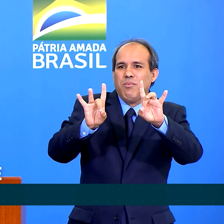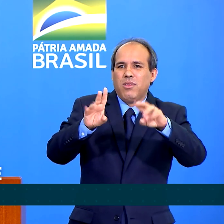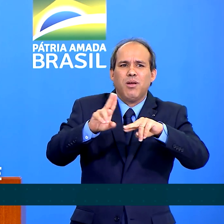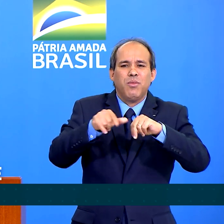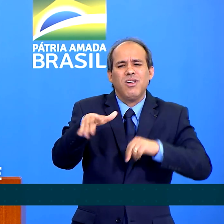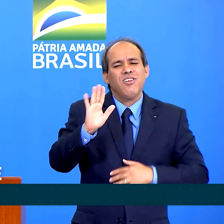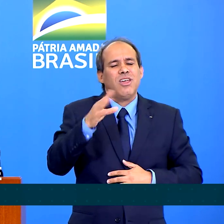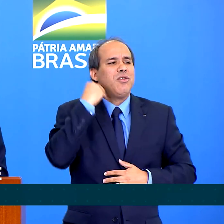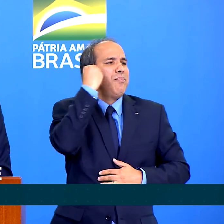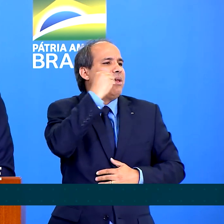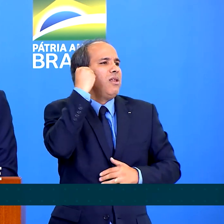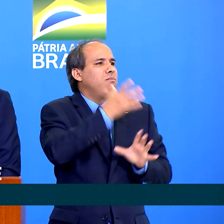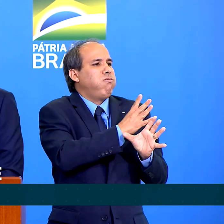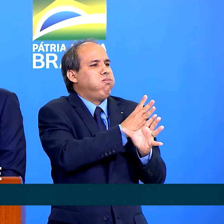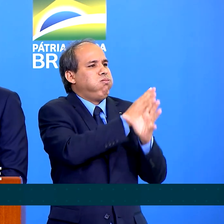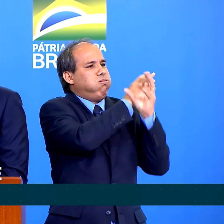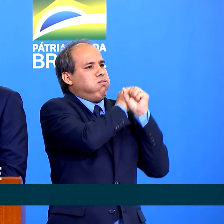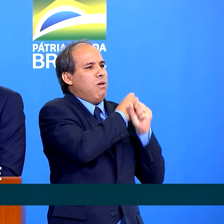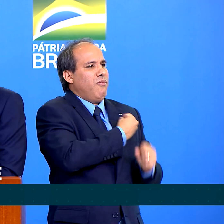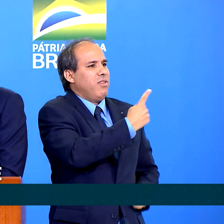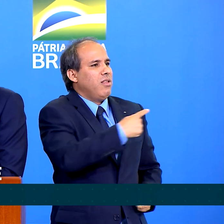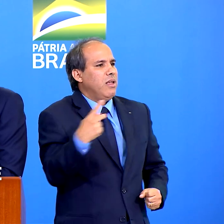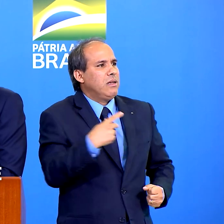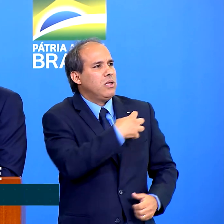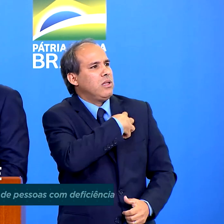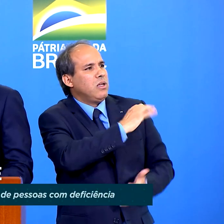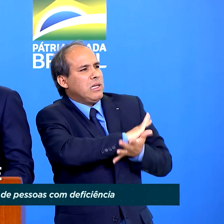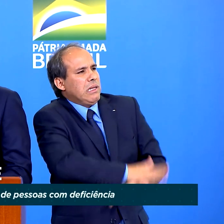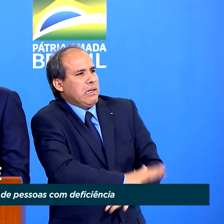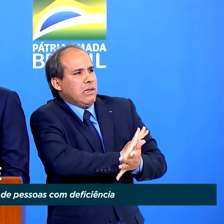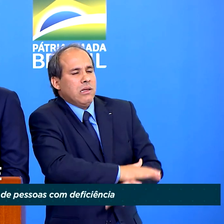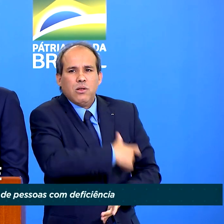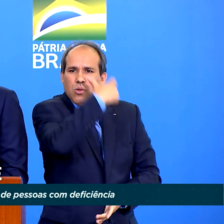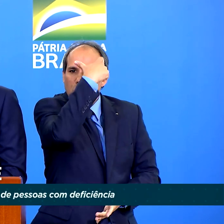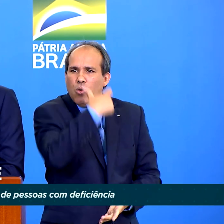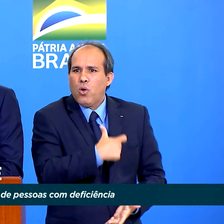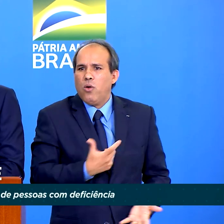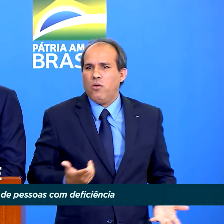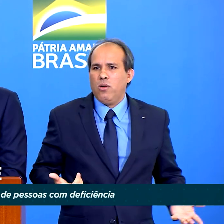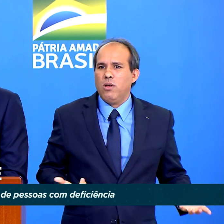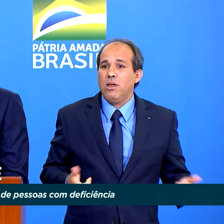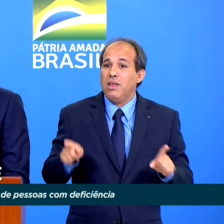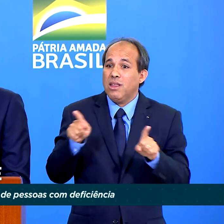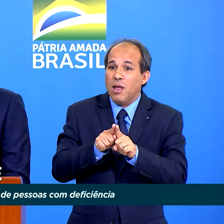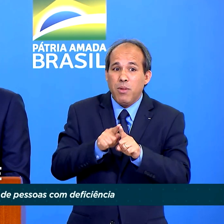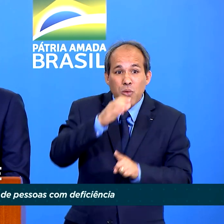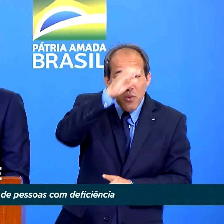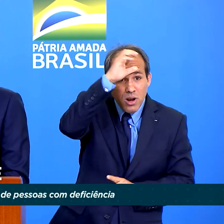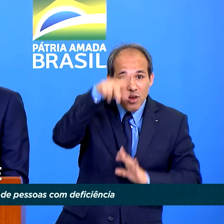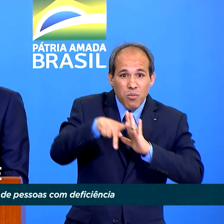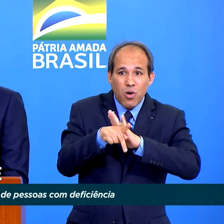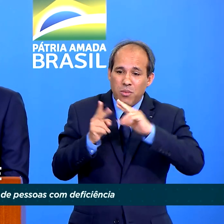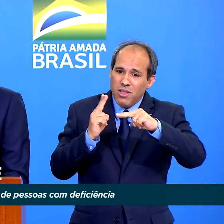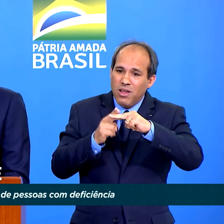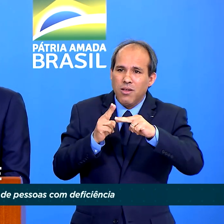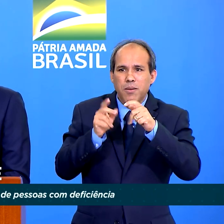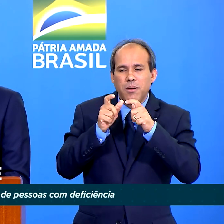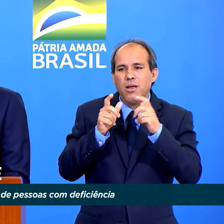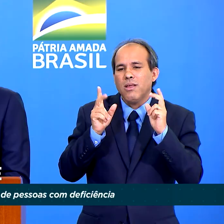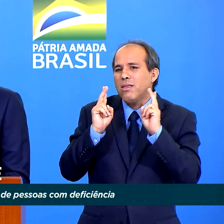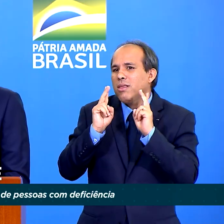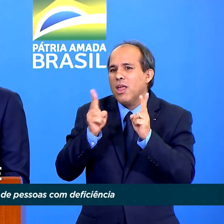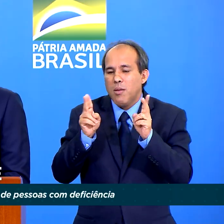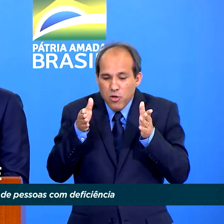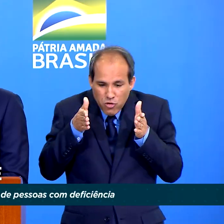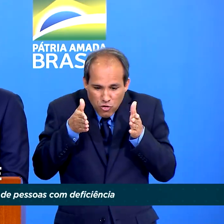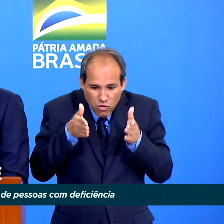passaram a sua vida inteira sendo marginalizadas muitas vezes. E os clientes da Caixa, eles chegam